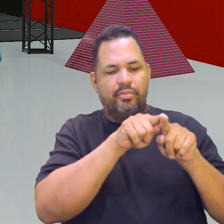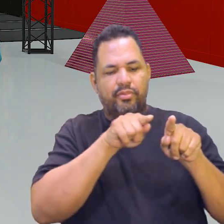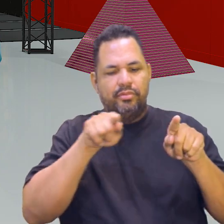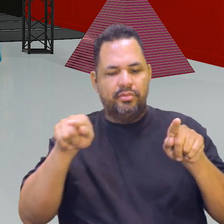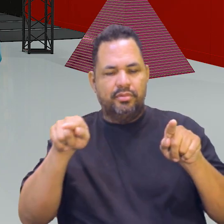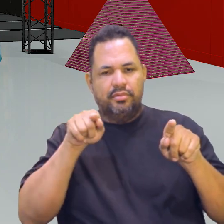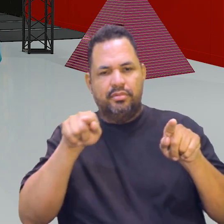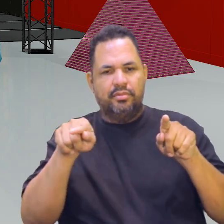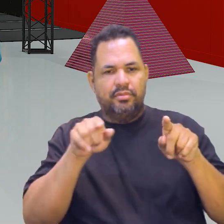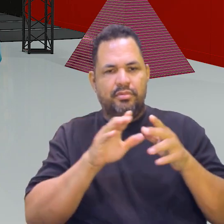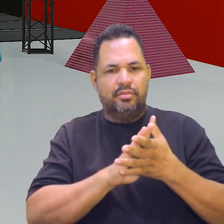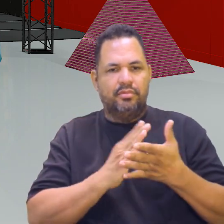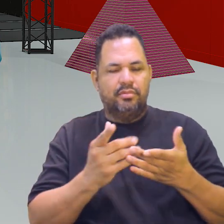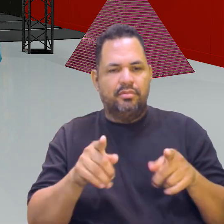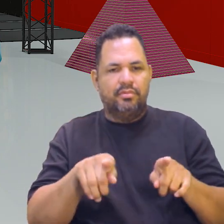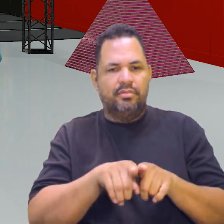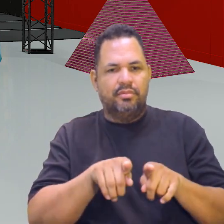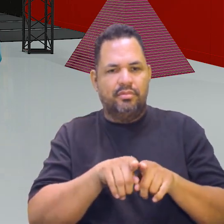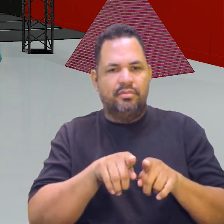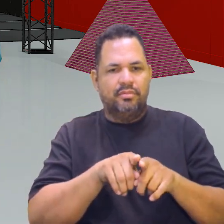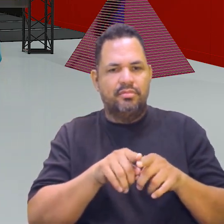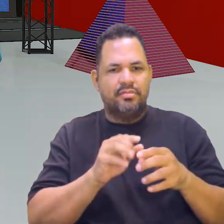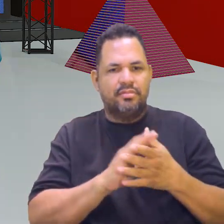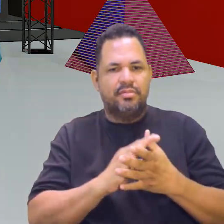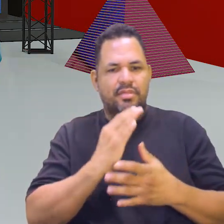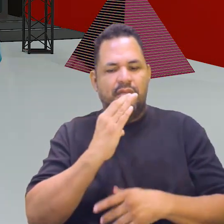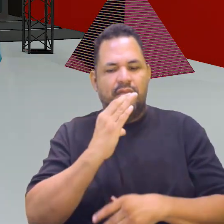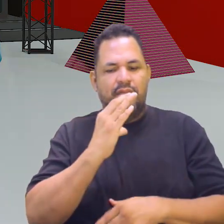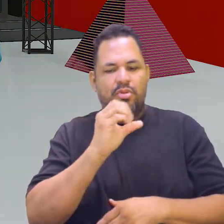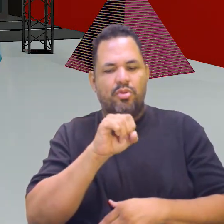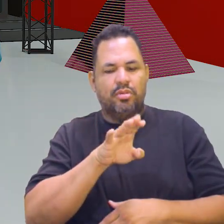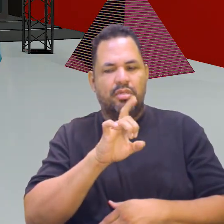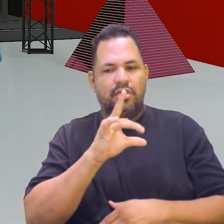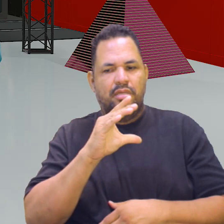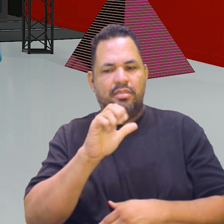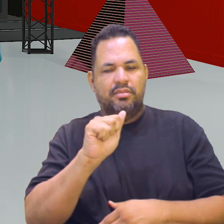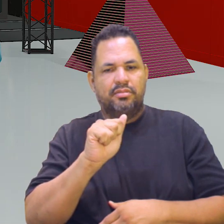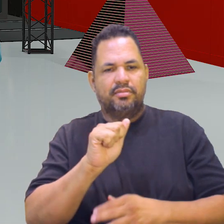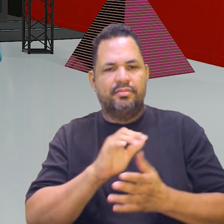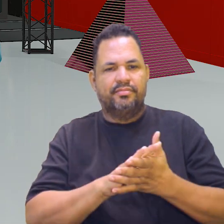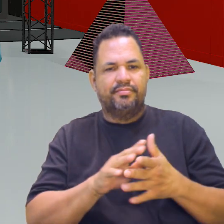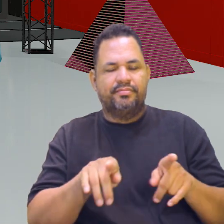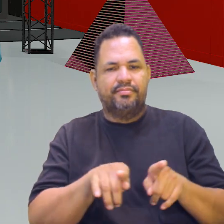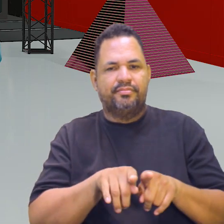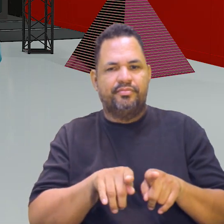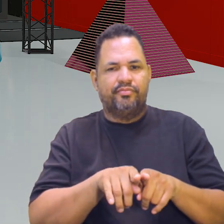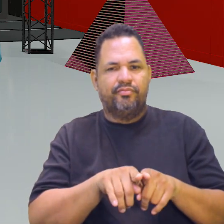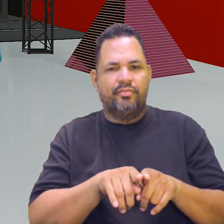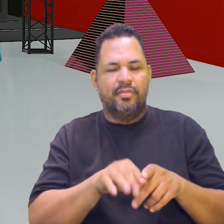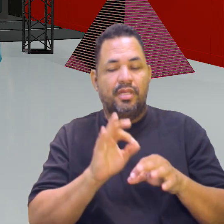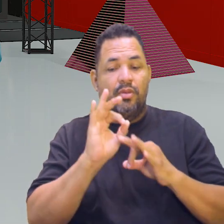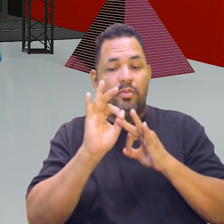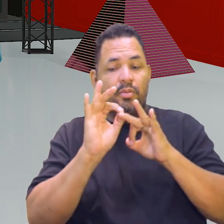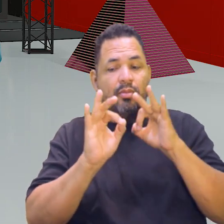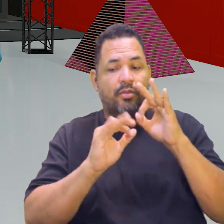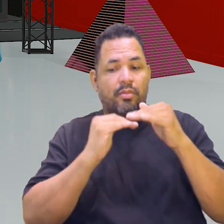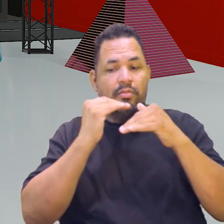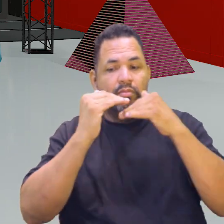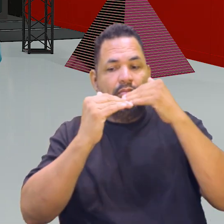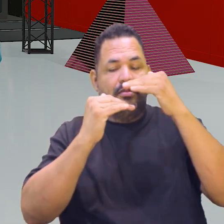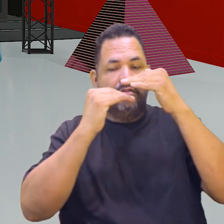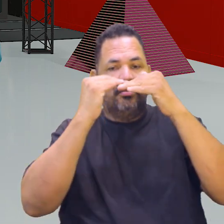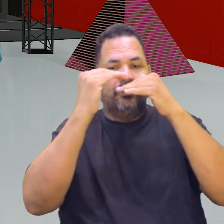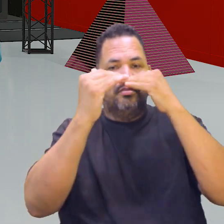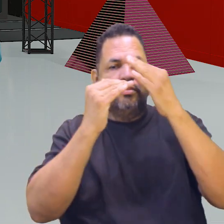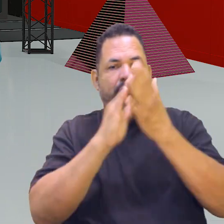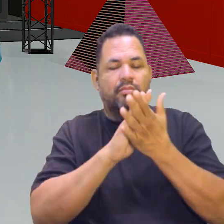nas tal de cônicas, né? Então tem todo um processo. E aí, tudo certo? E é uma construção que vai